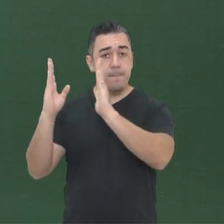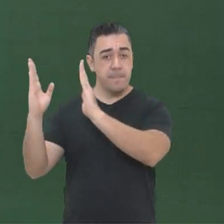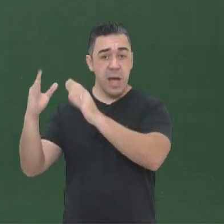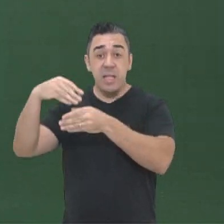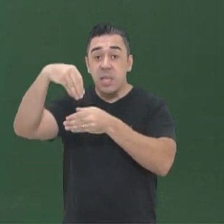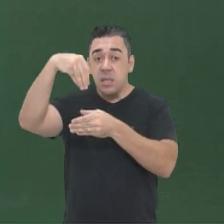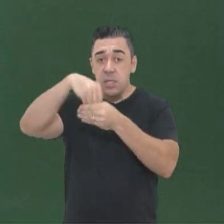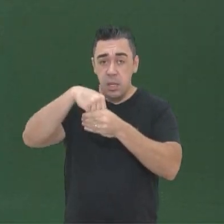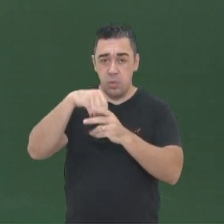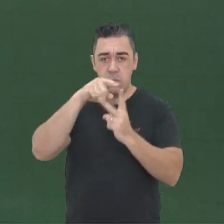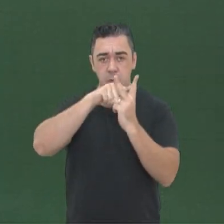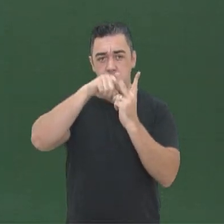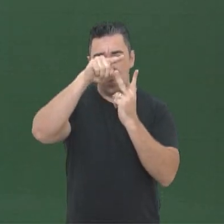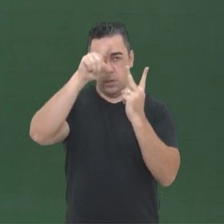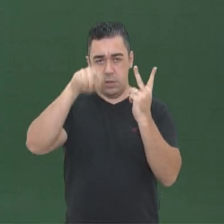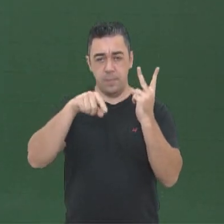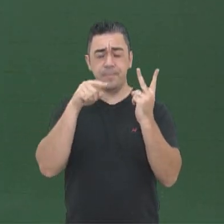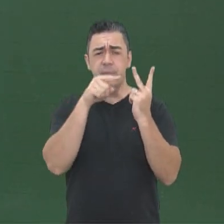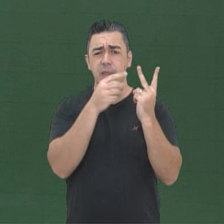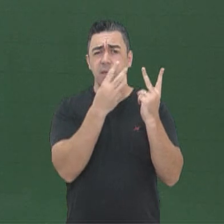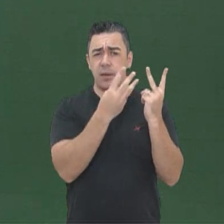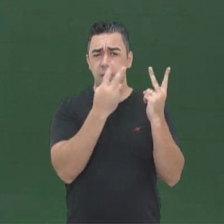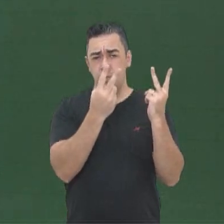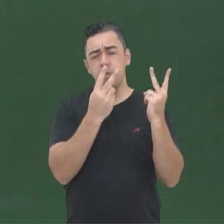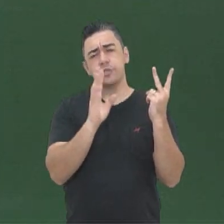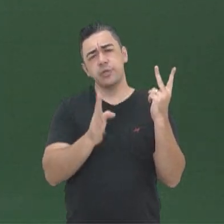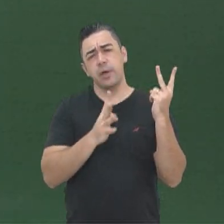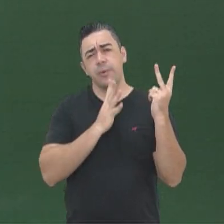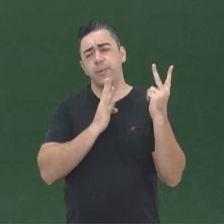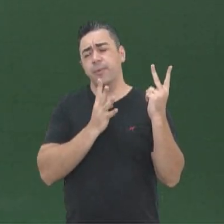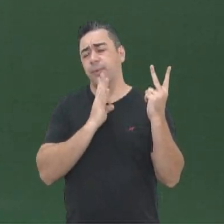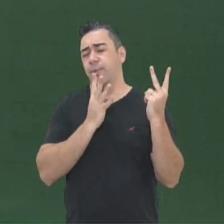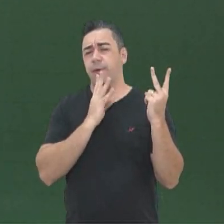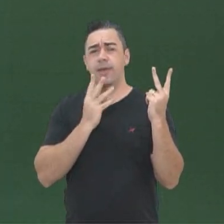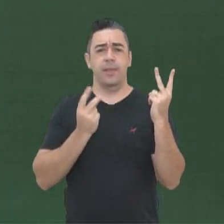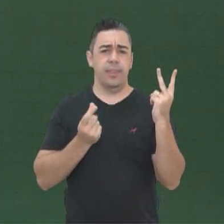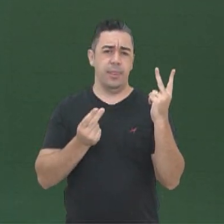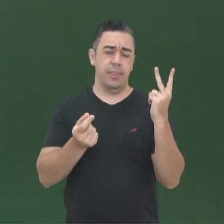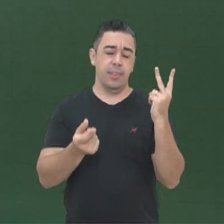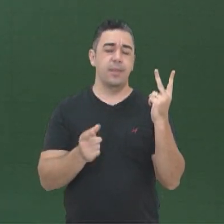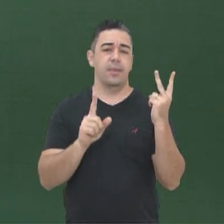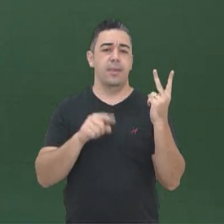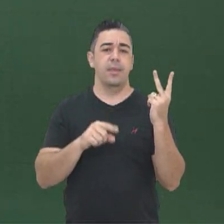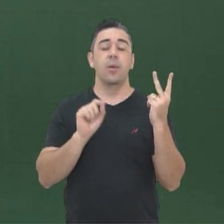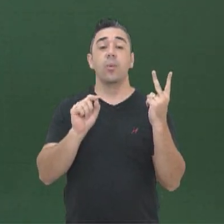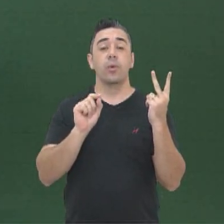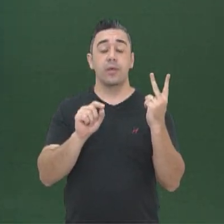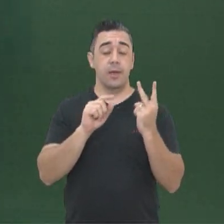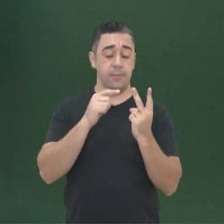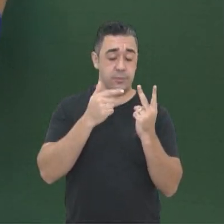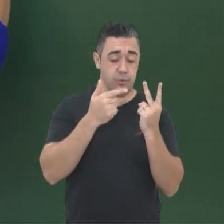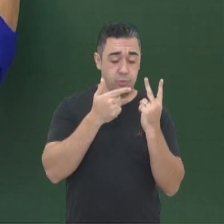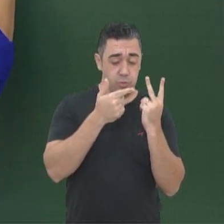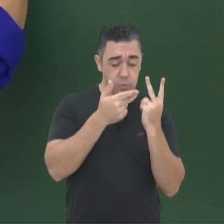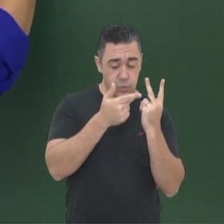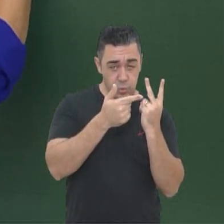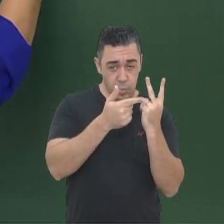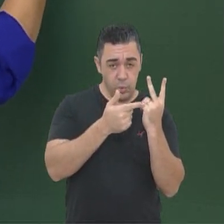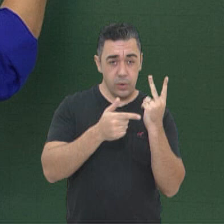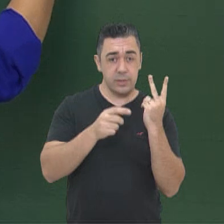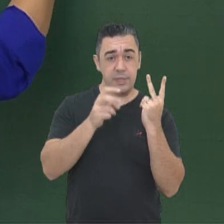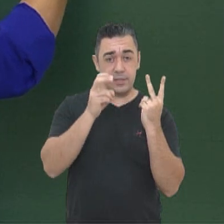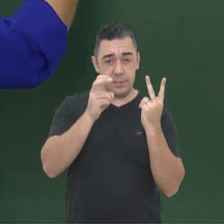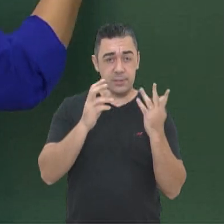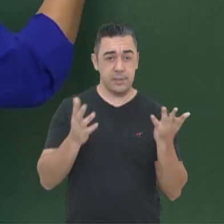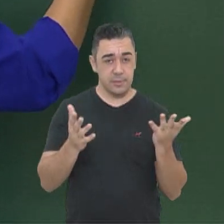tá? Raiz de 32 é nosso velho conhecido dos outros exercícios anteriores. 32 é